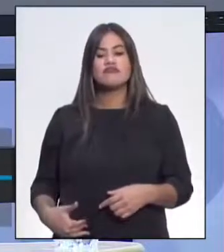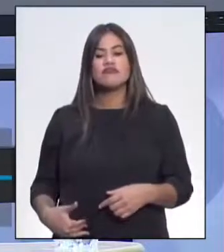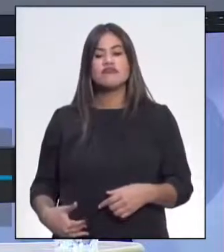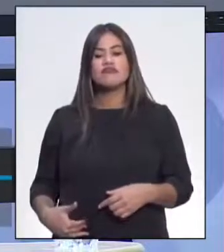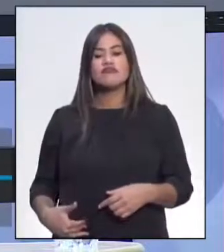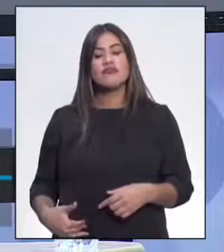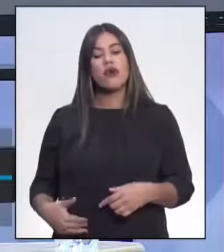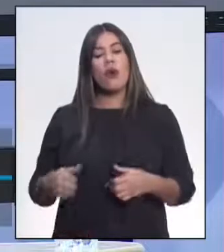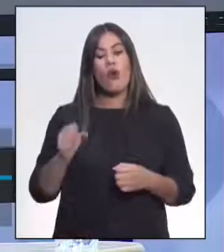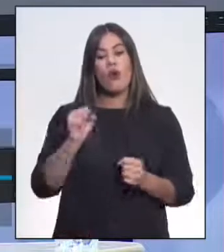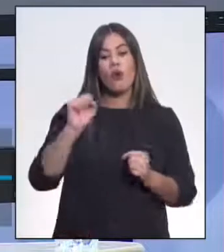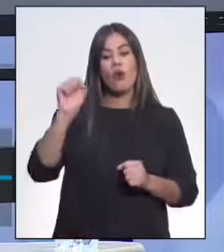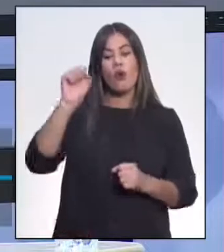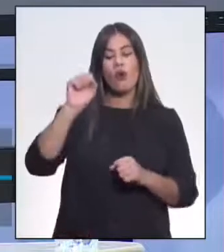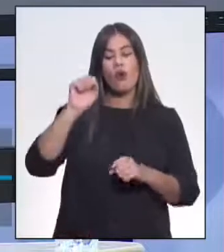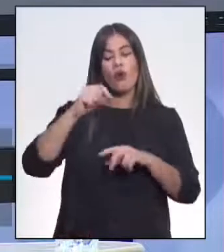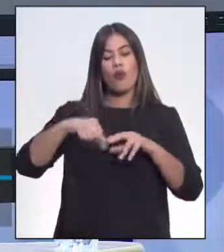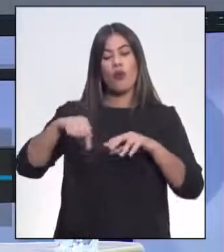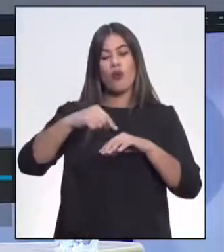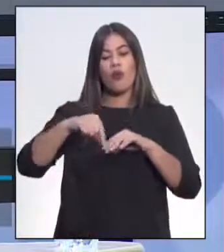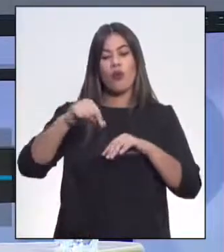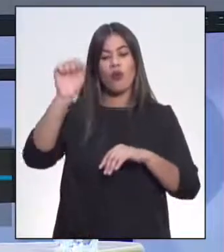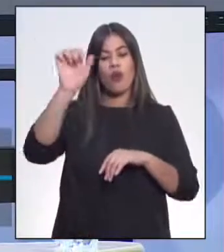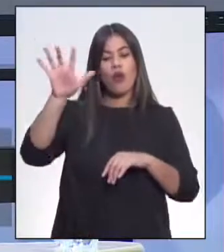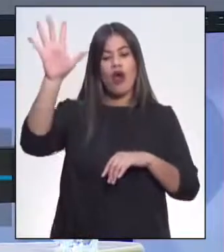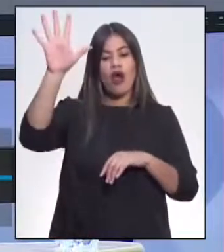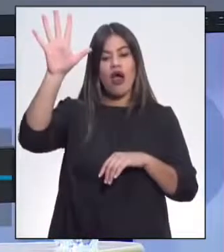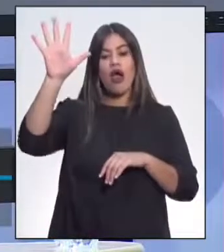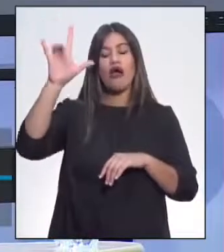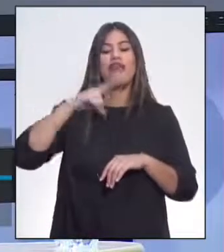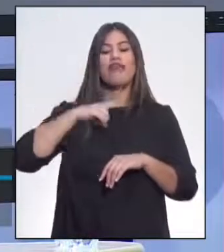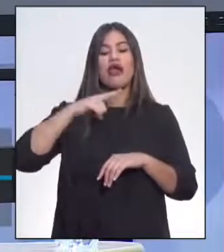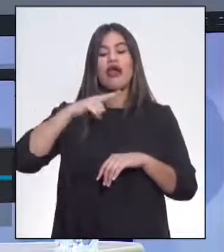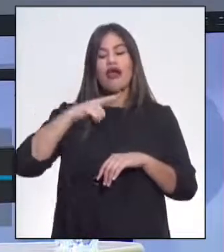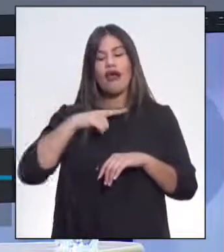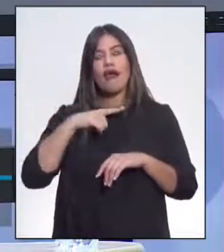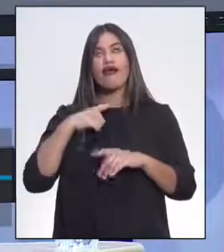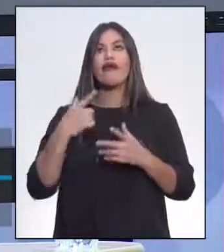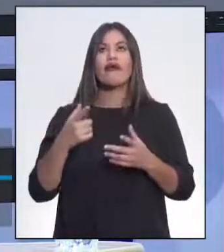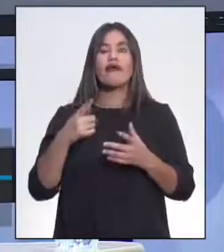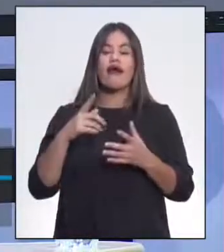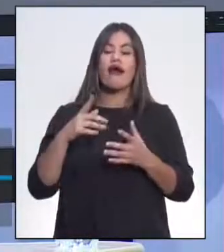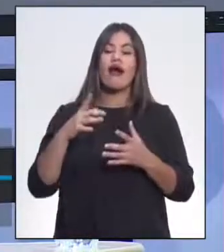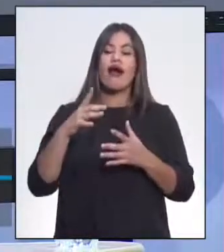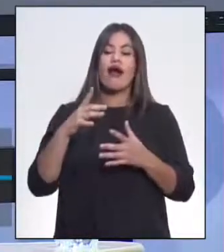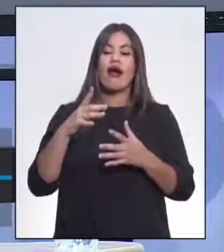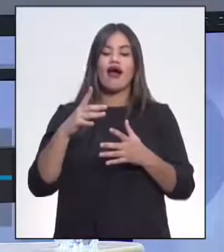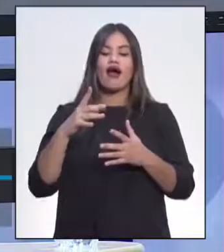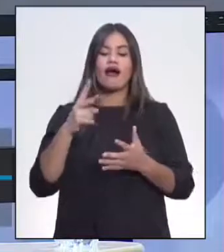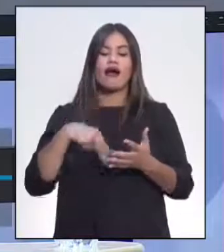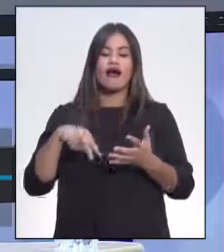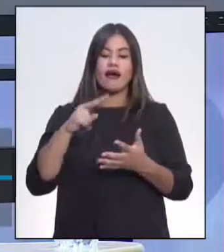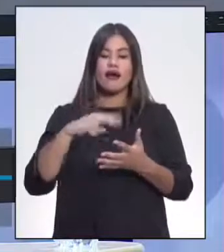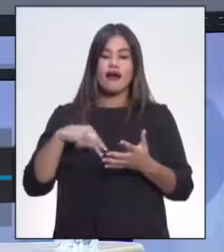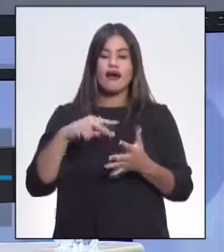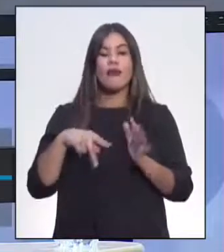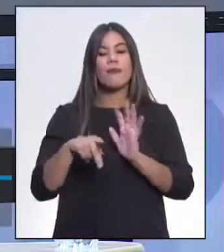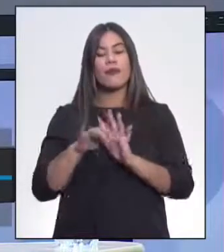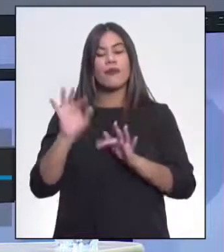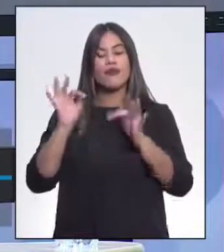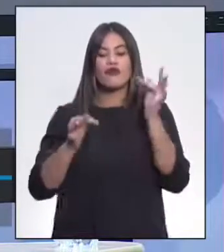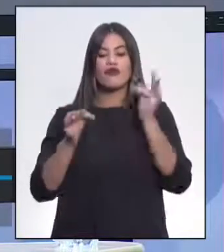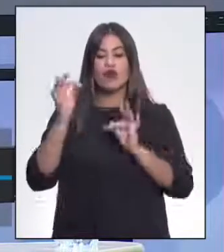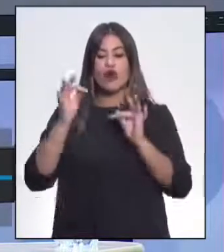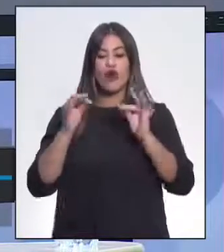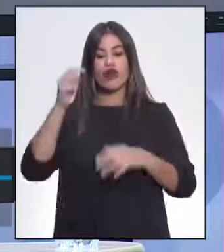Os asiáticos também têm essa questão folclórica, como os portugueses tinham, os europeus tinham, os africanos. Quando eles chegam aqui no Brasil, acaba